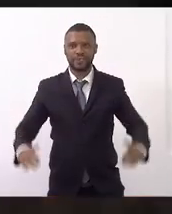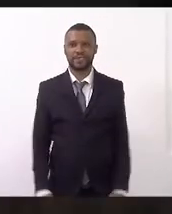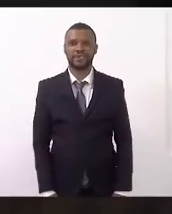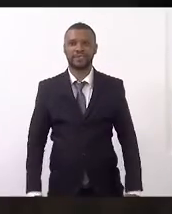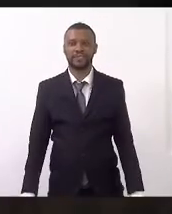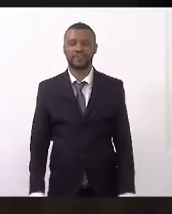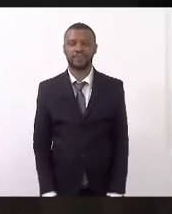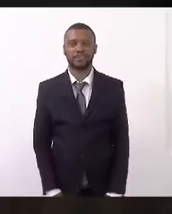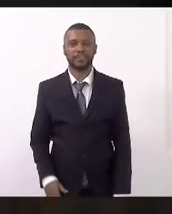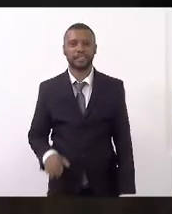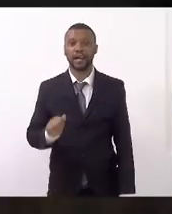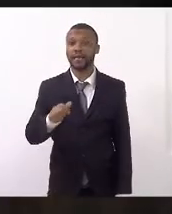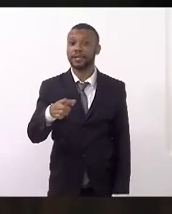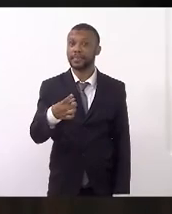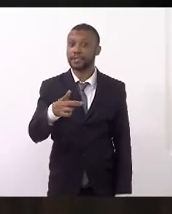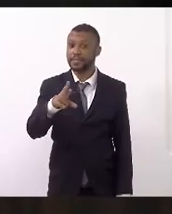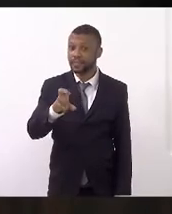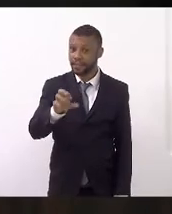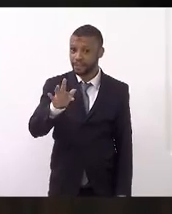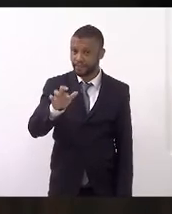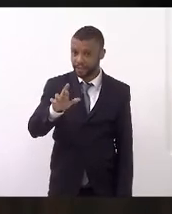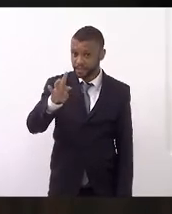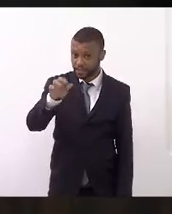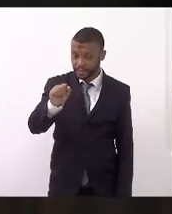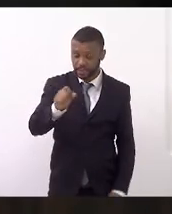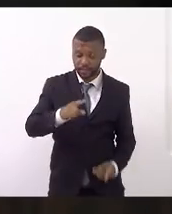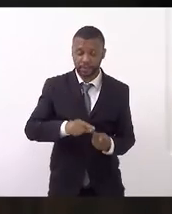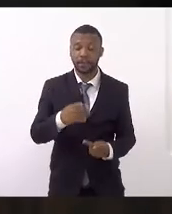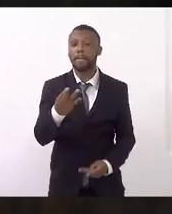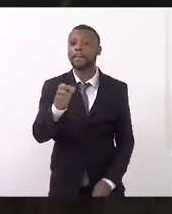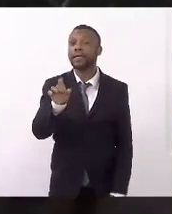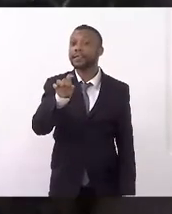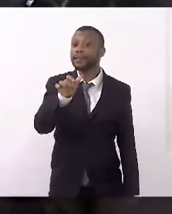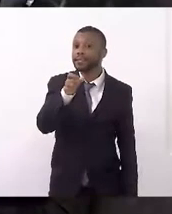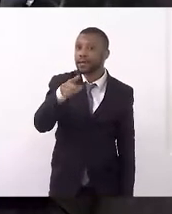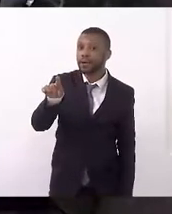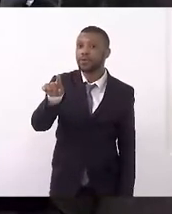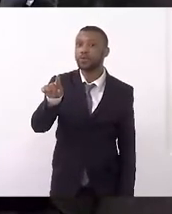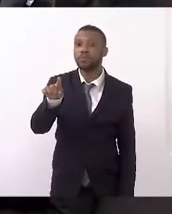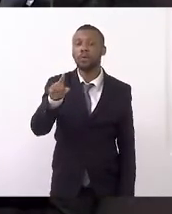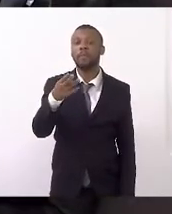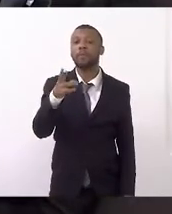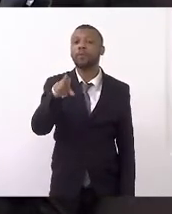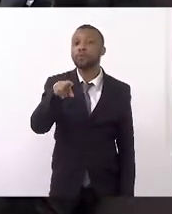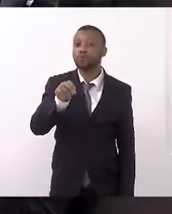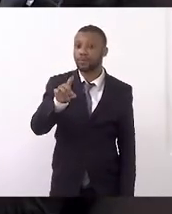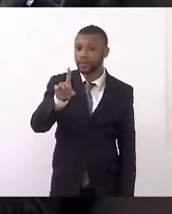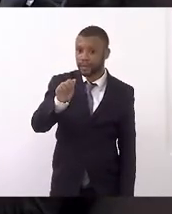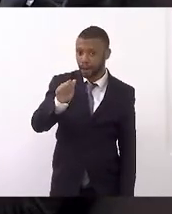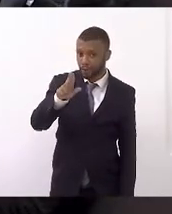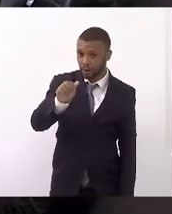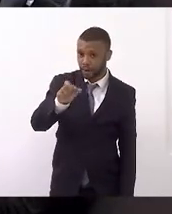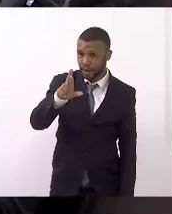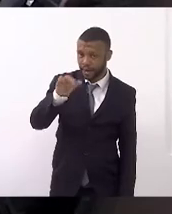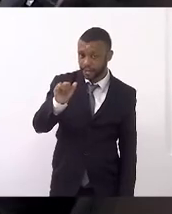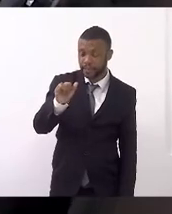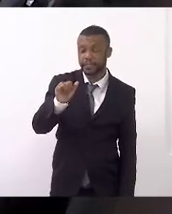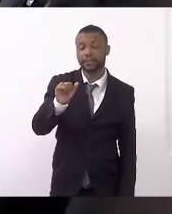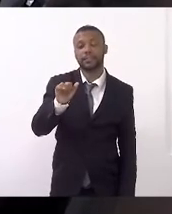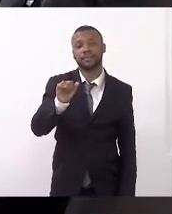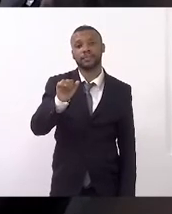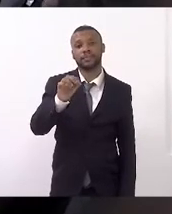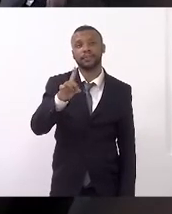Alexandre Freitas, Alexandre Freitas. Brazão, Brazão. Bruno Dauari, Bruno Dauari.